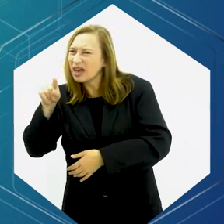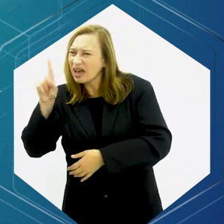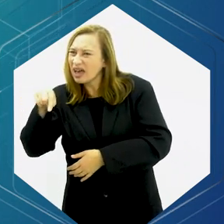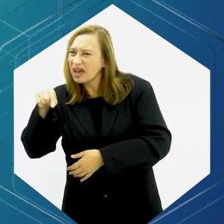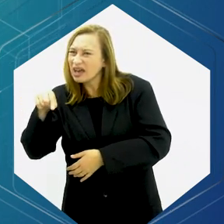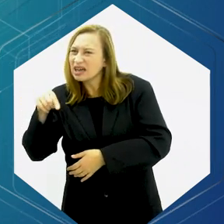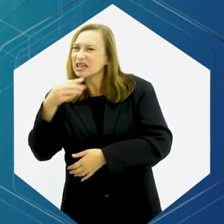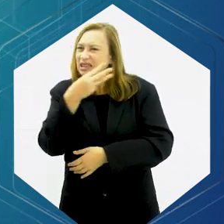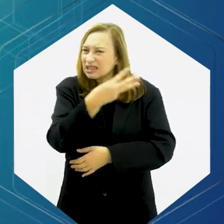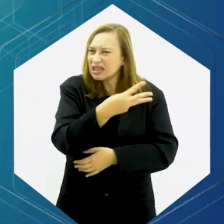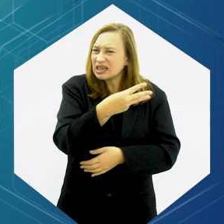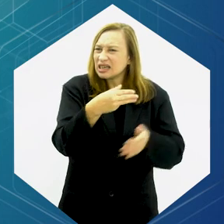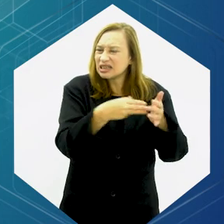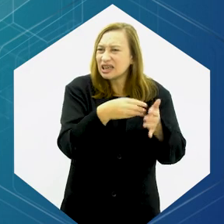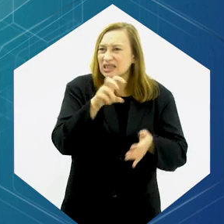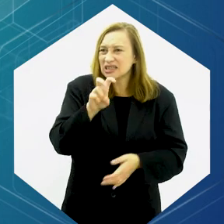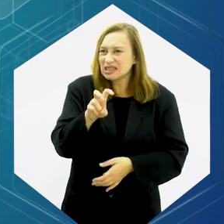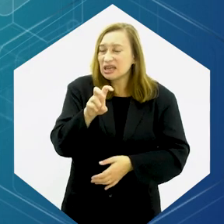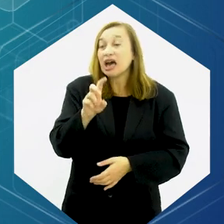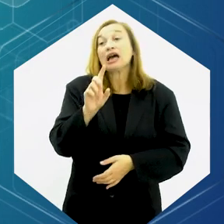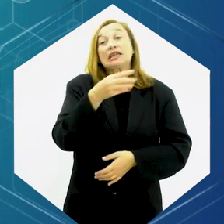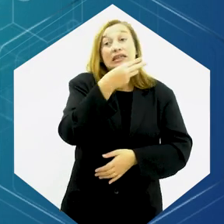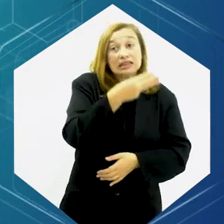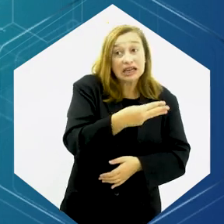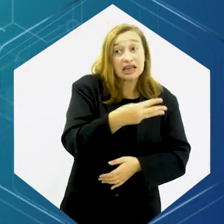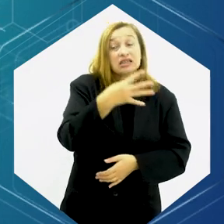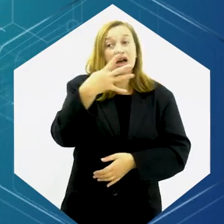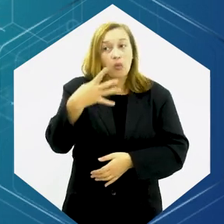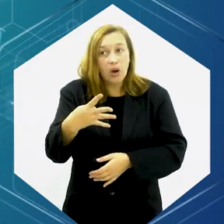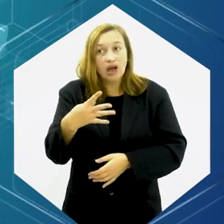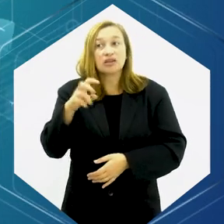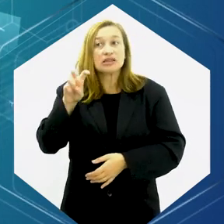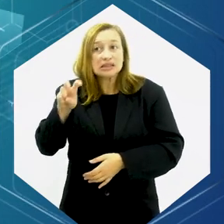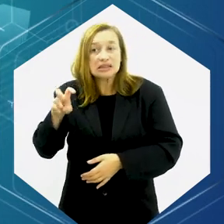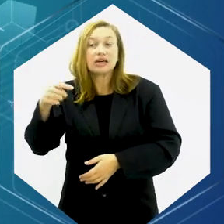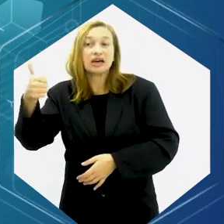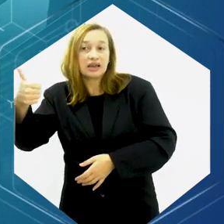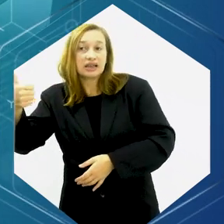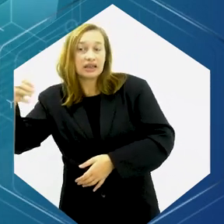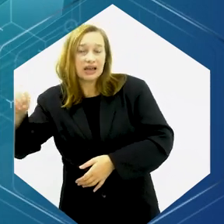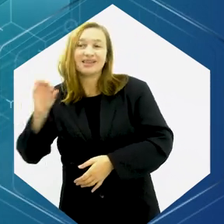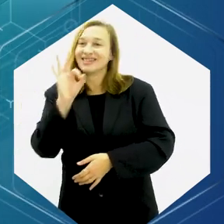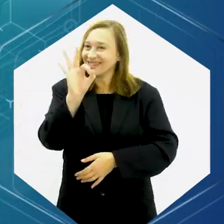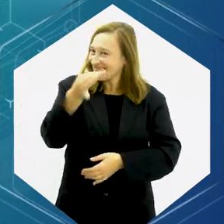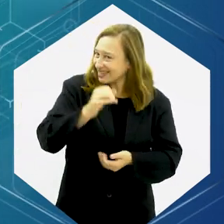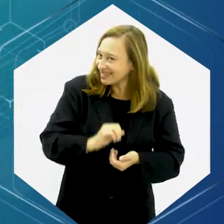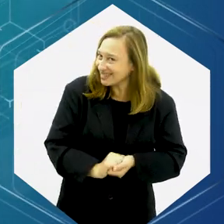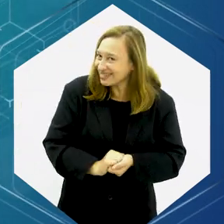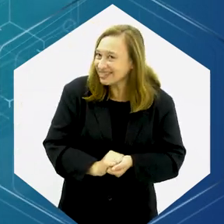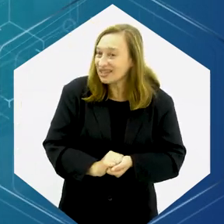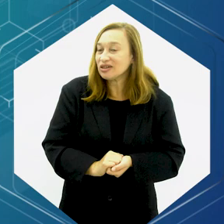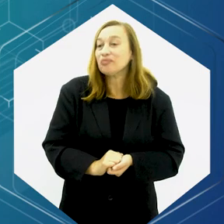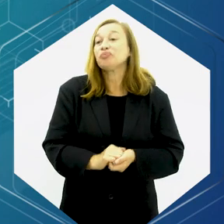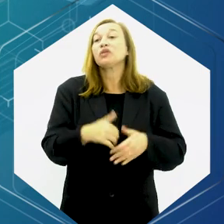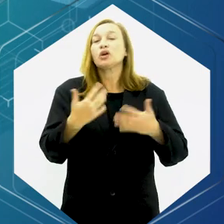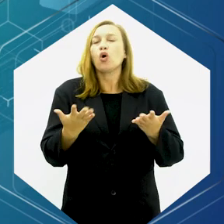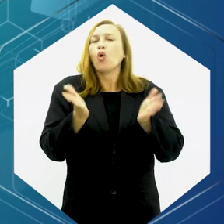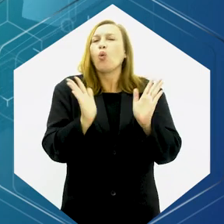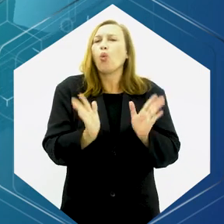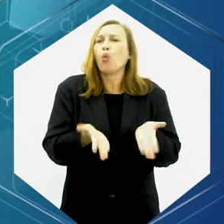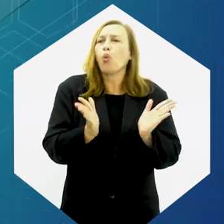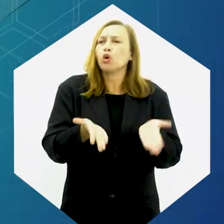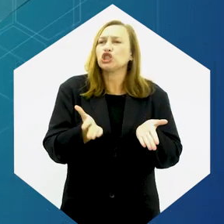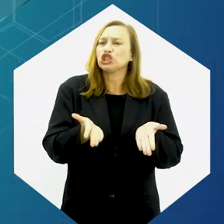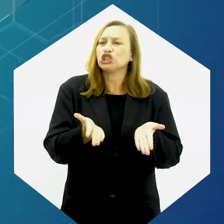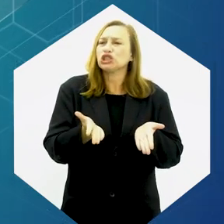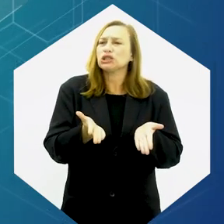favor isso de três a CCO e 5 a 10 de três a quatro e de cinco C Tá certo